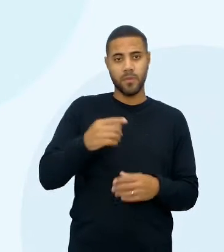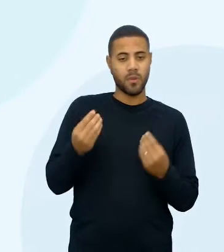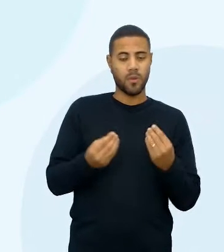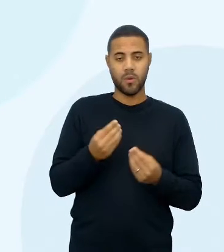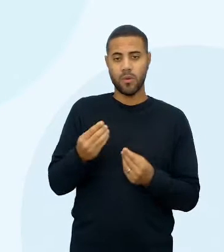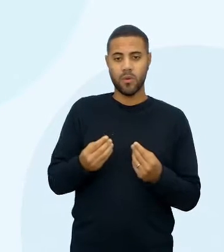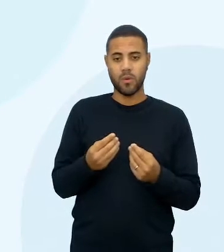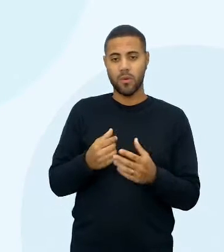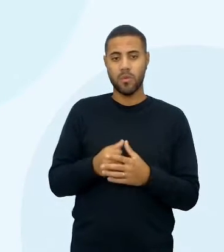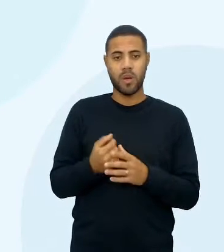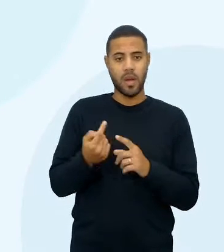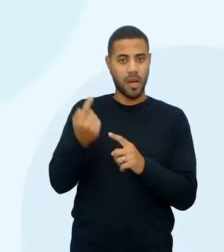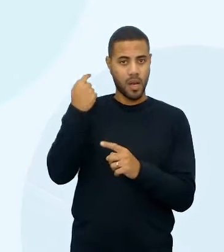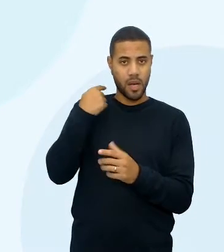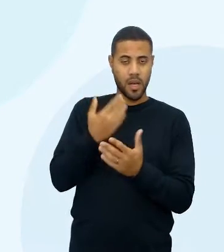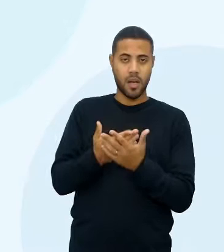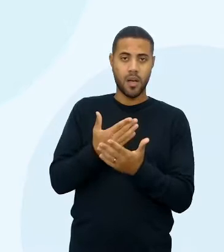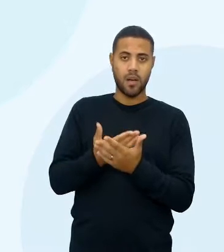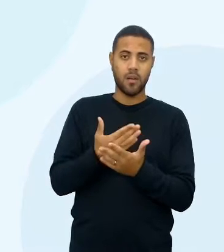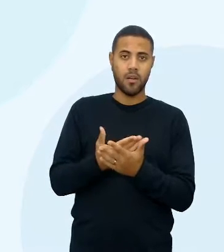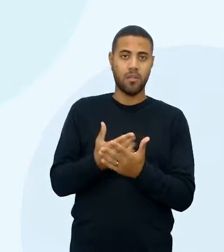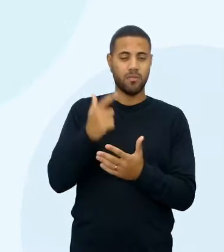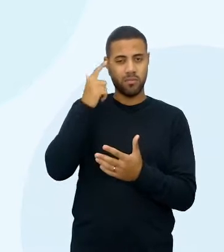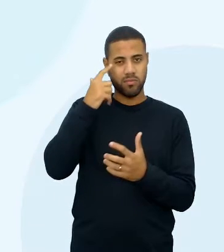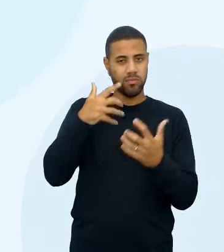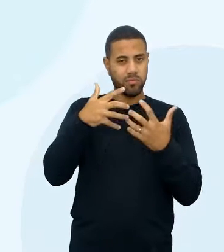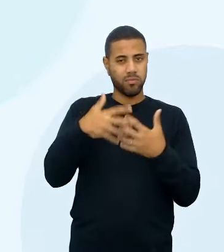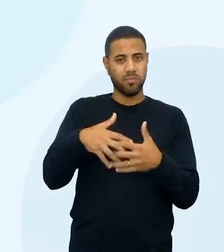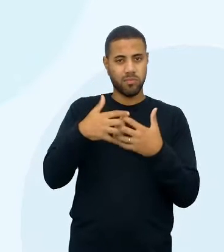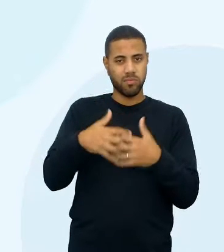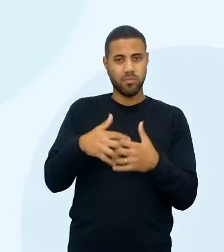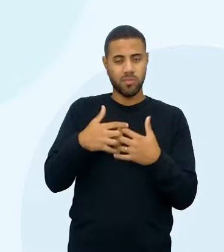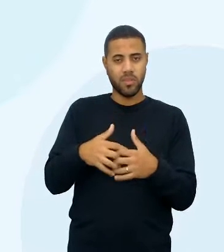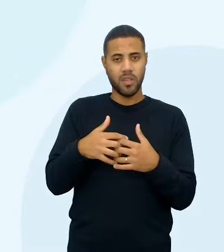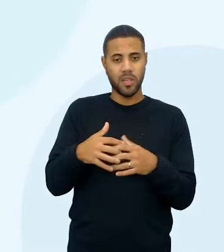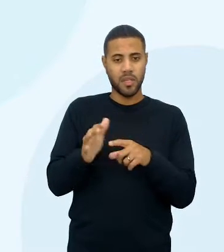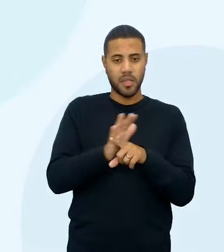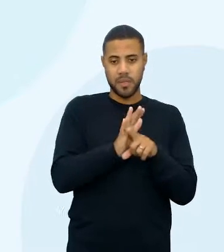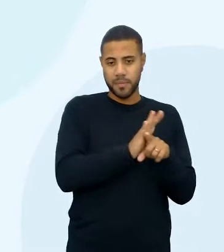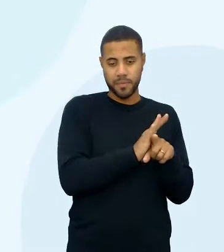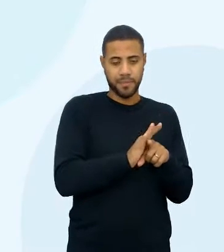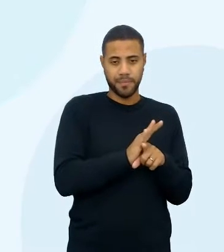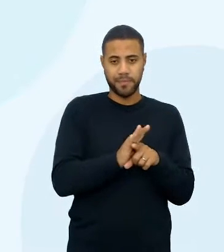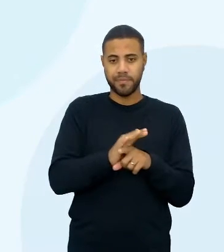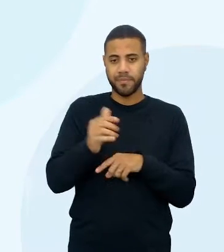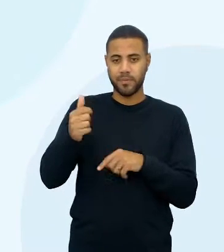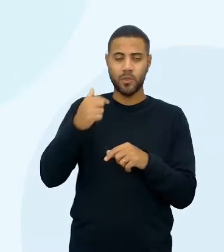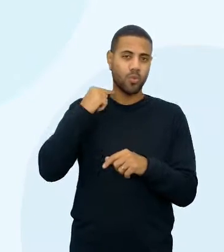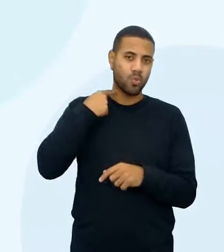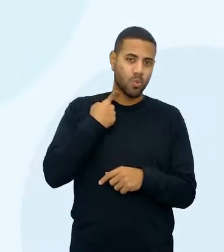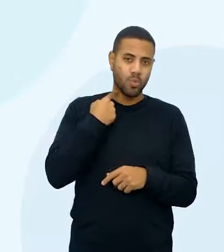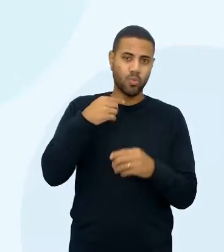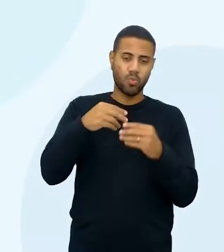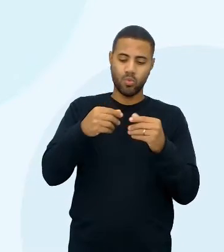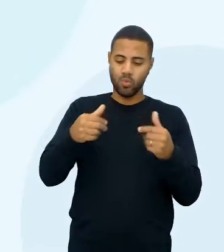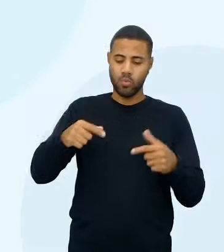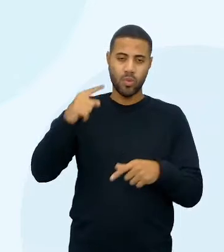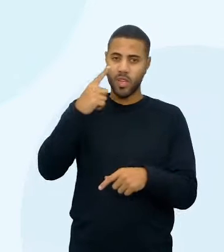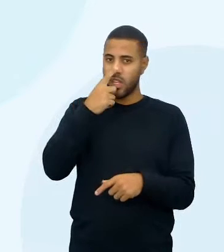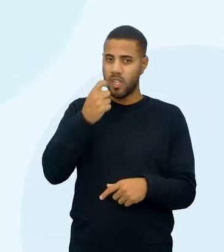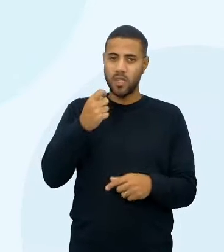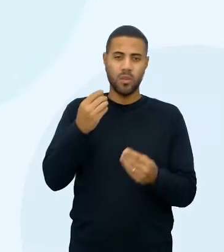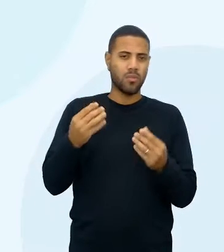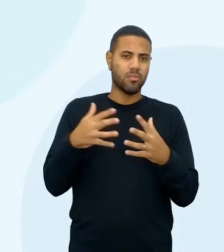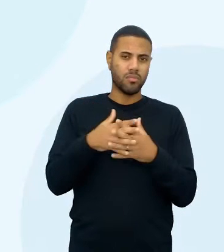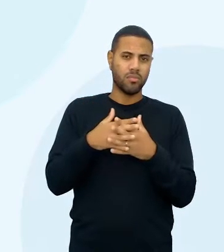vimos na aula anterior. Compreendemos aí a diferença entre resíduo e rejeito, é praticamente uma polêmica, né?